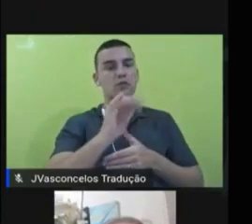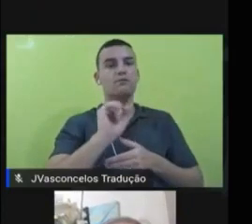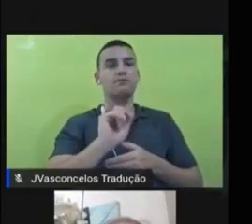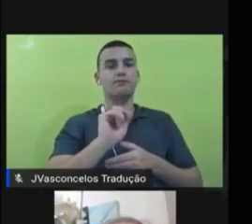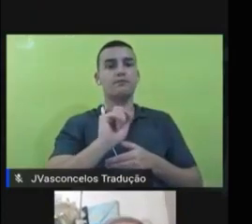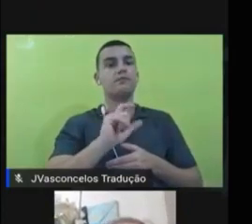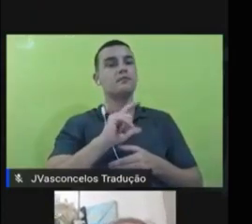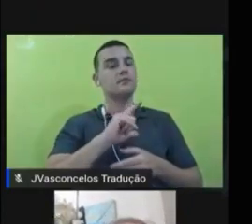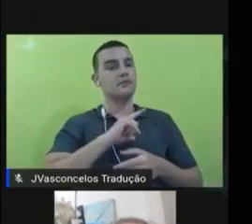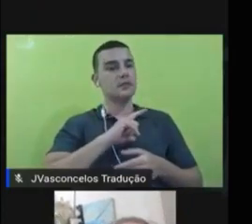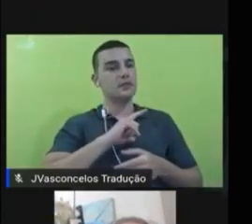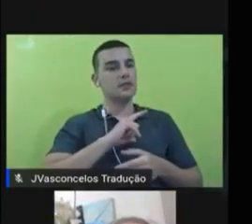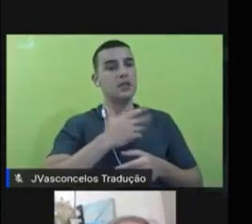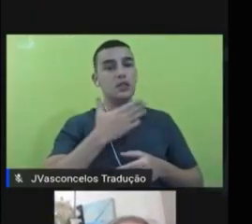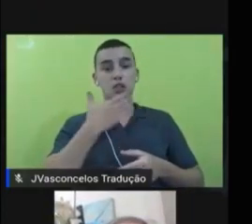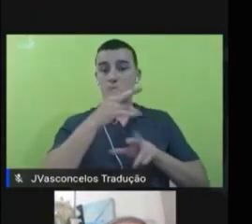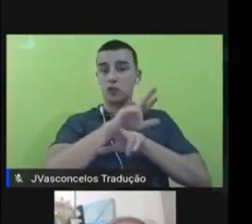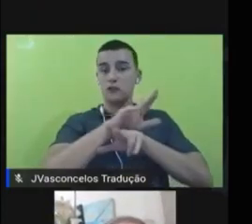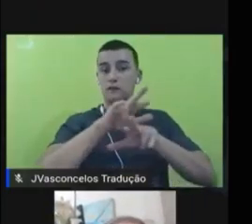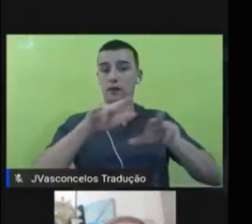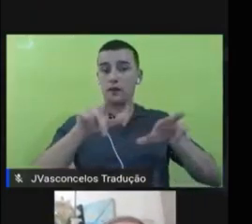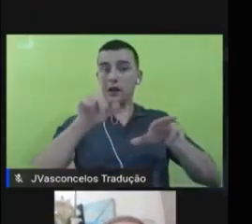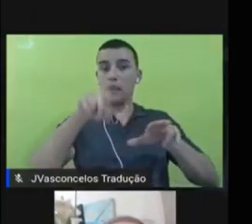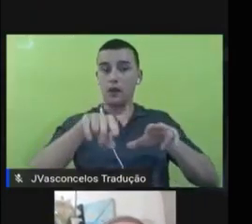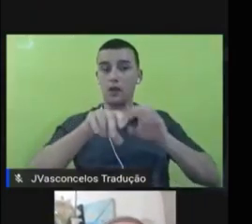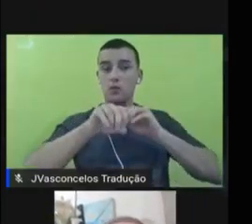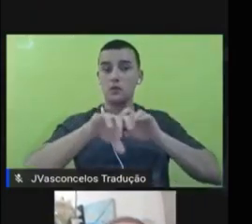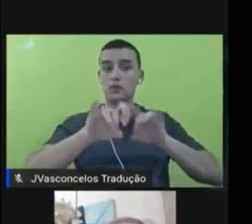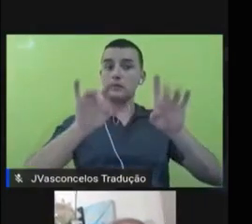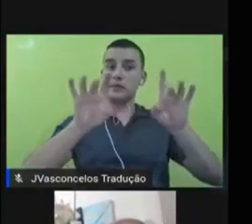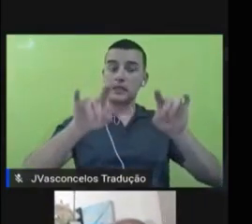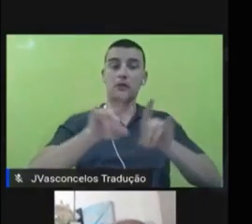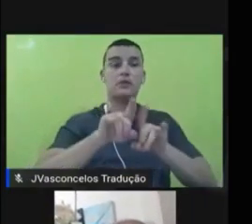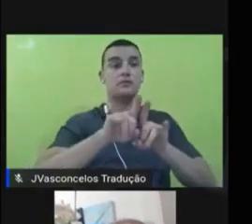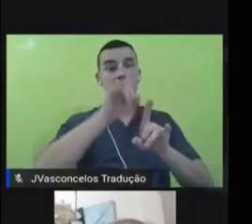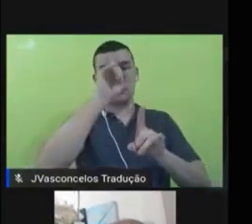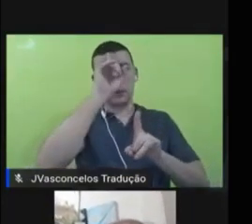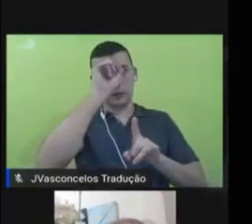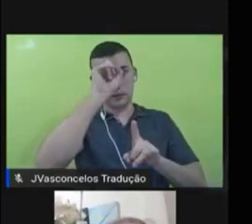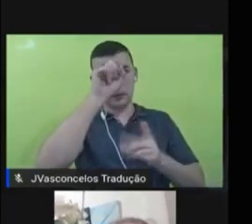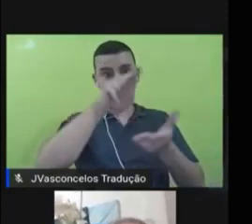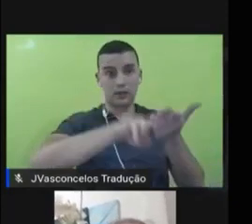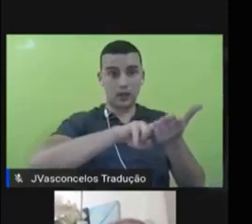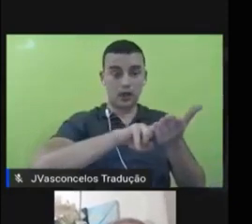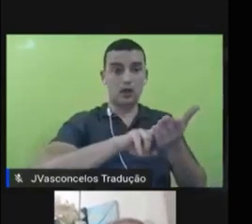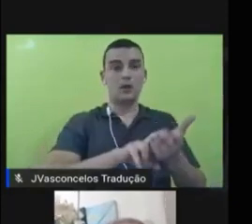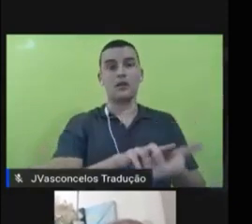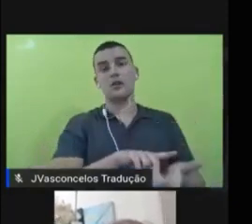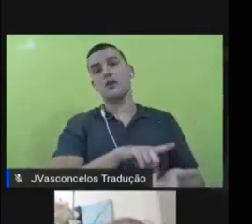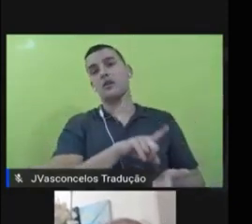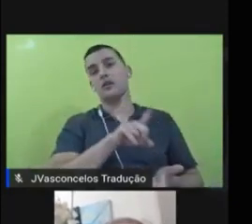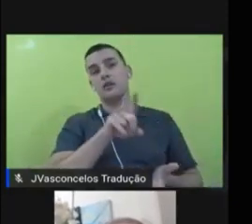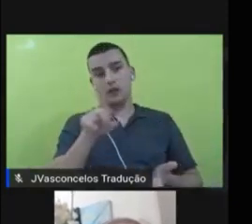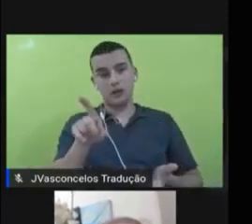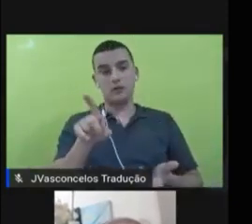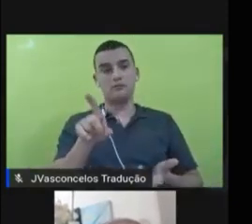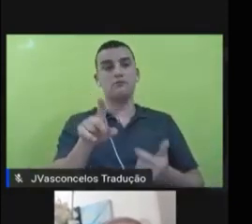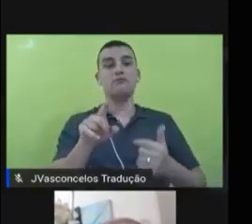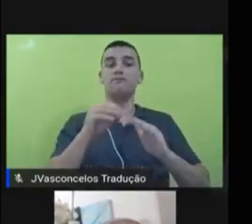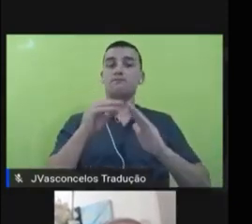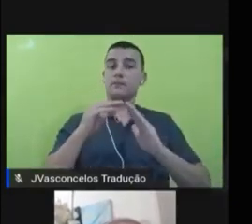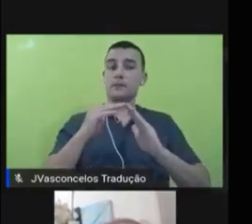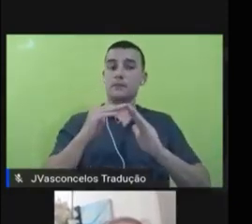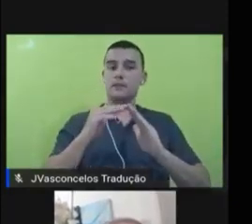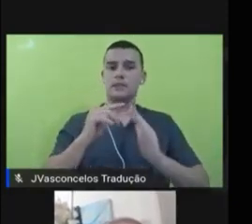da educação especial e as modalidades hospitalar e domiciliar. As STORTs também têm aumentado muito